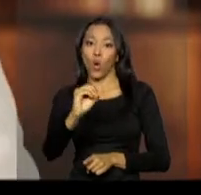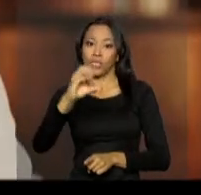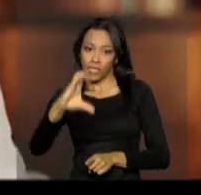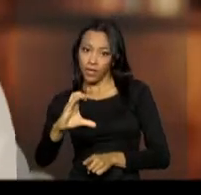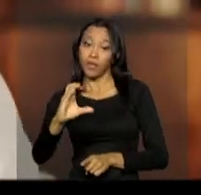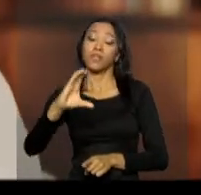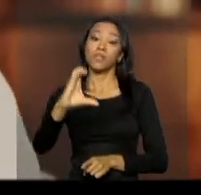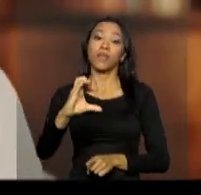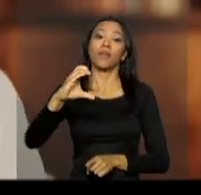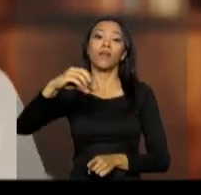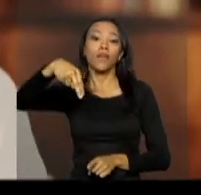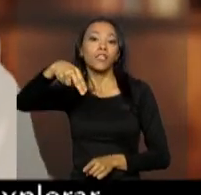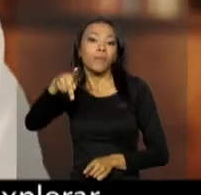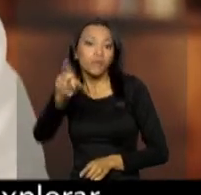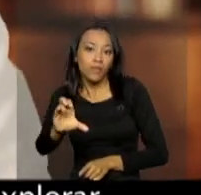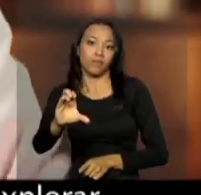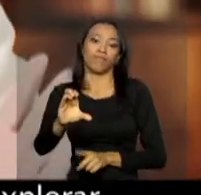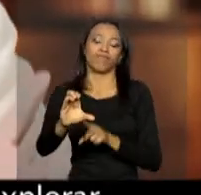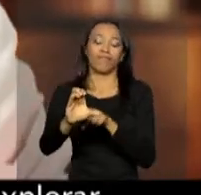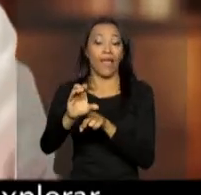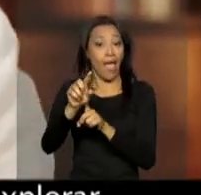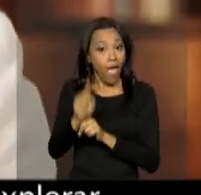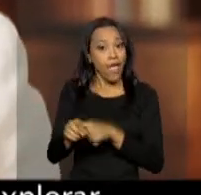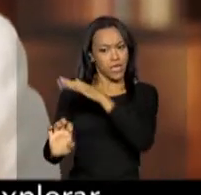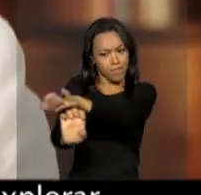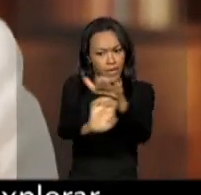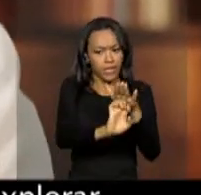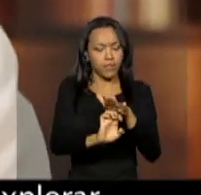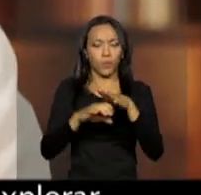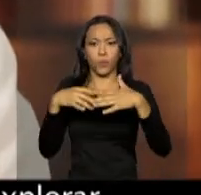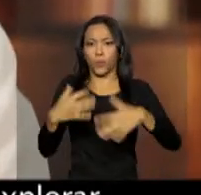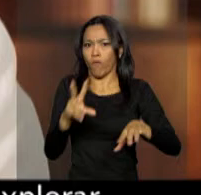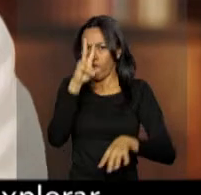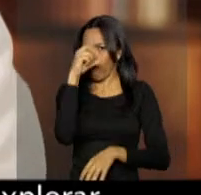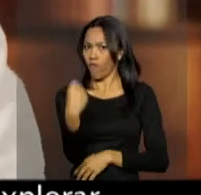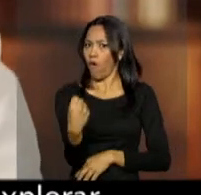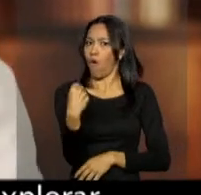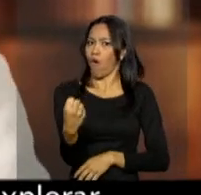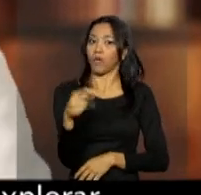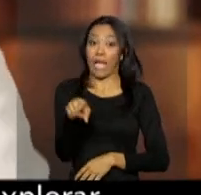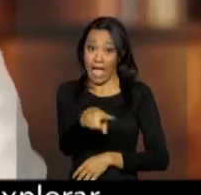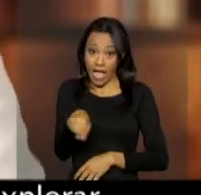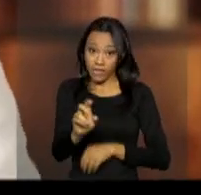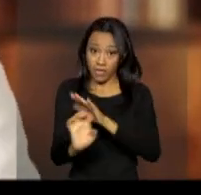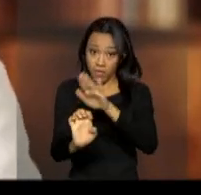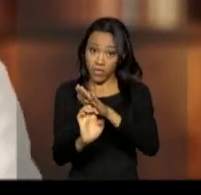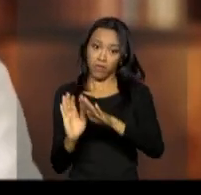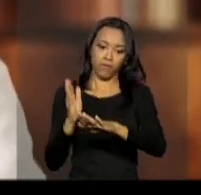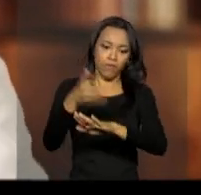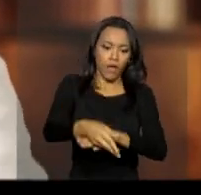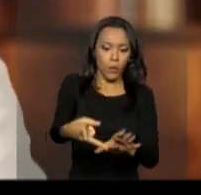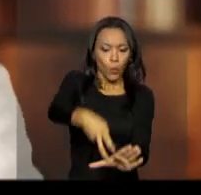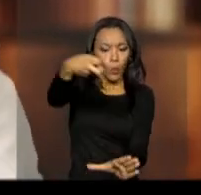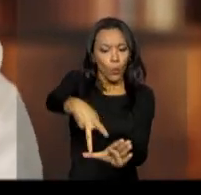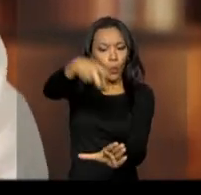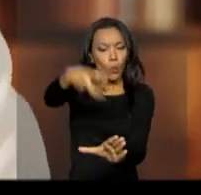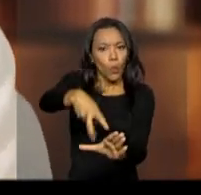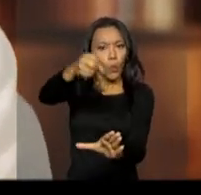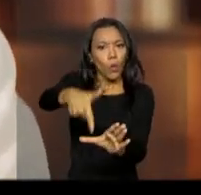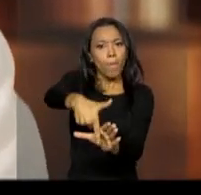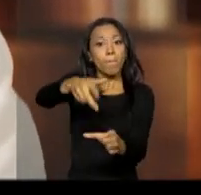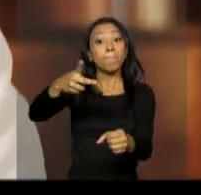e CNPC. São empresas grandes e fortes que vão poder explorar nos próximos